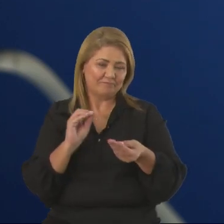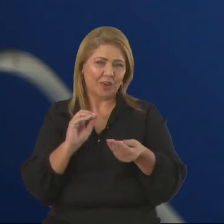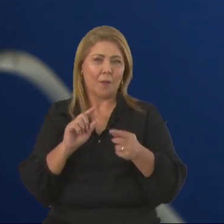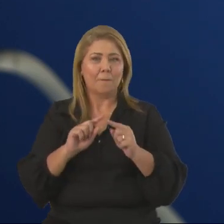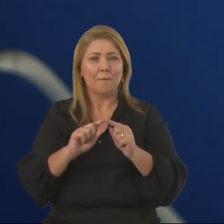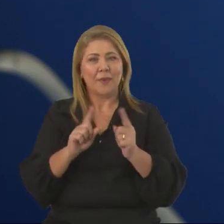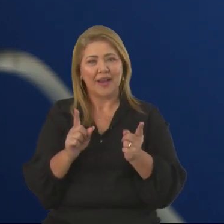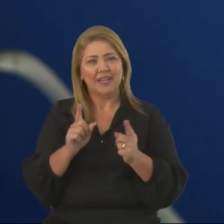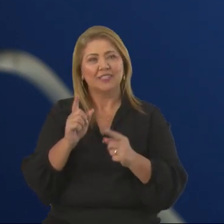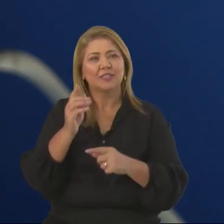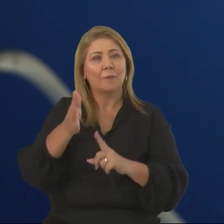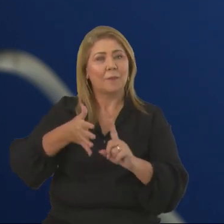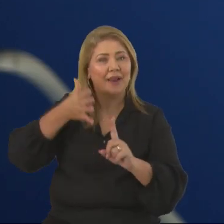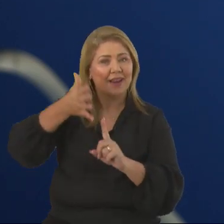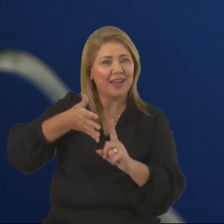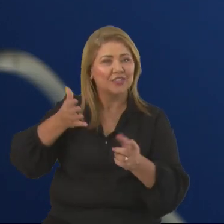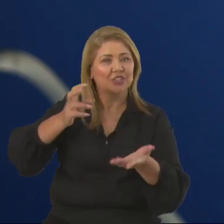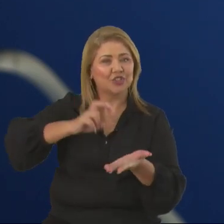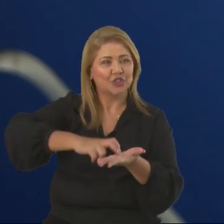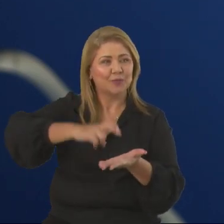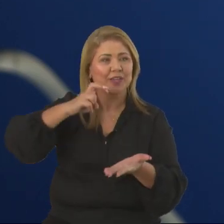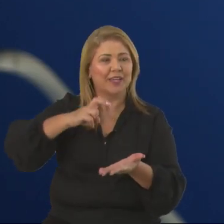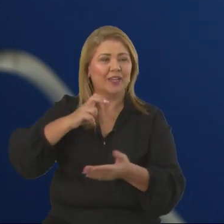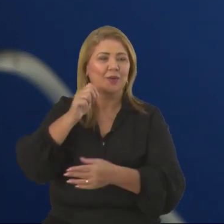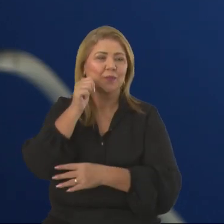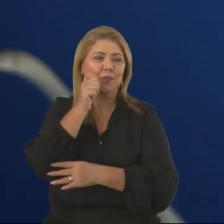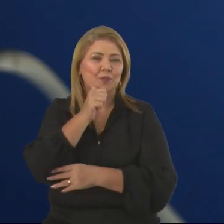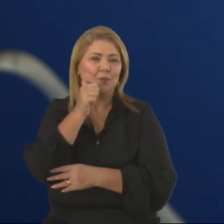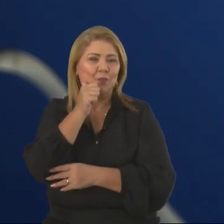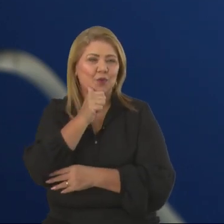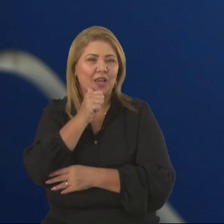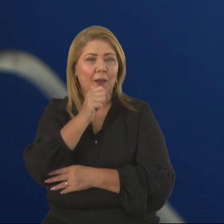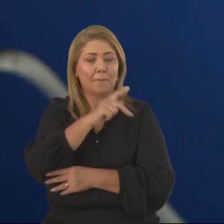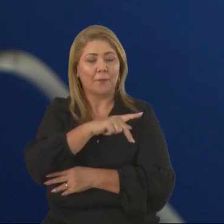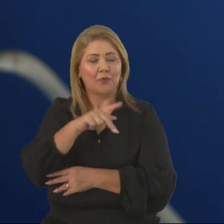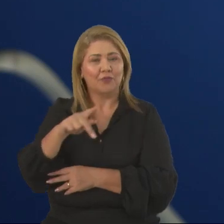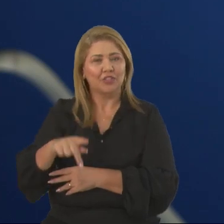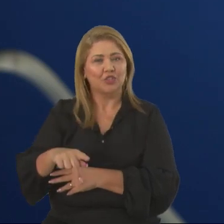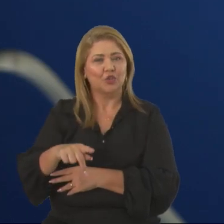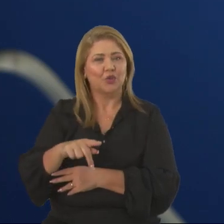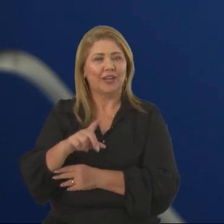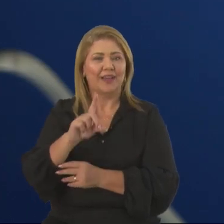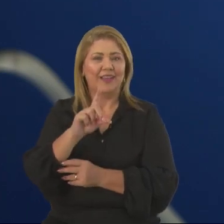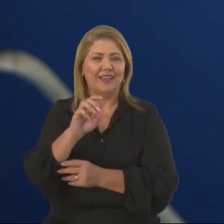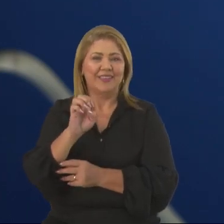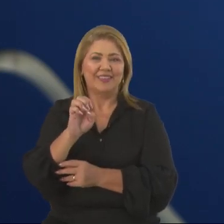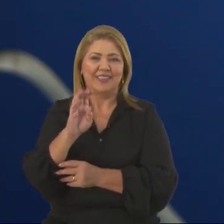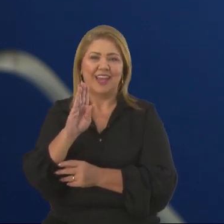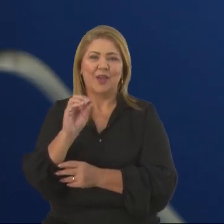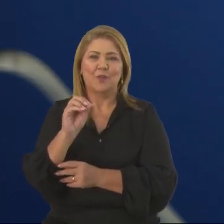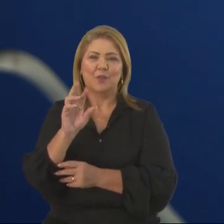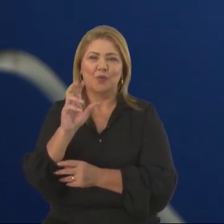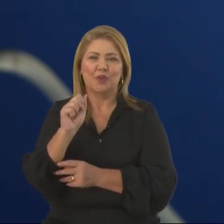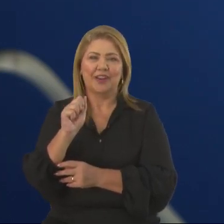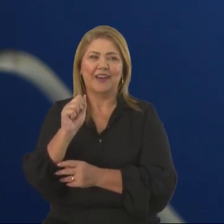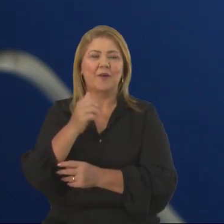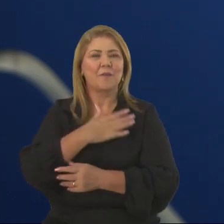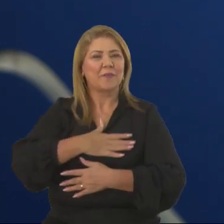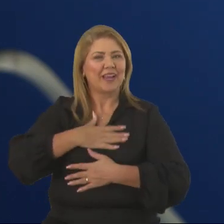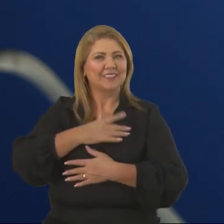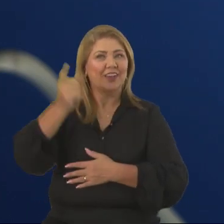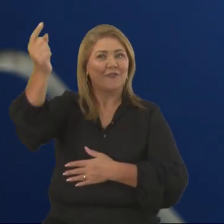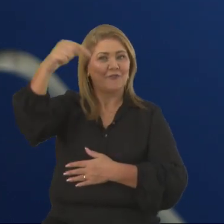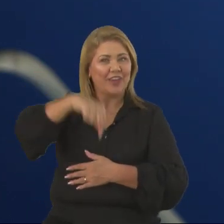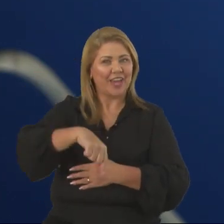mas a palestrante, professora Débora Brum, é um prazer recebê-la em Goiânia. Seja